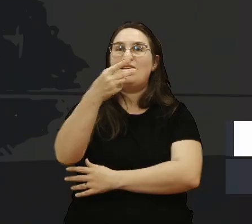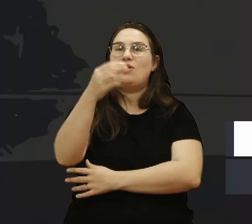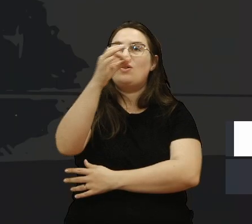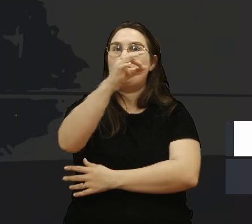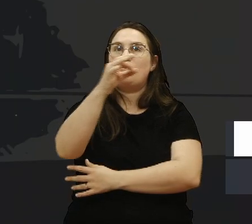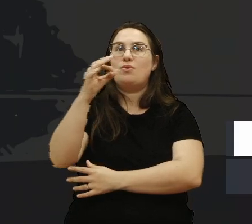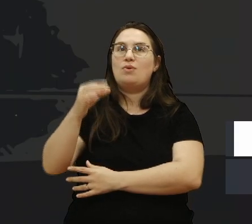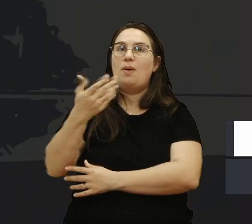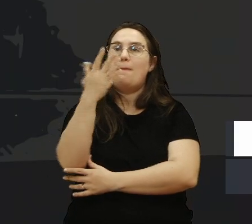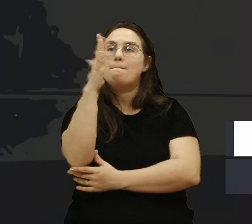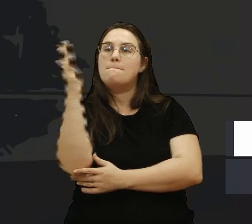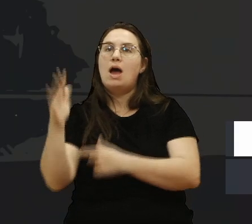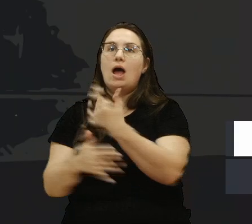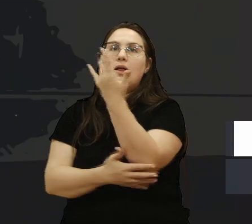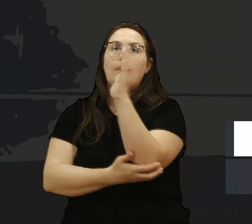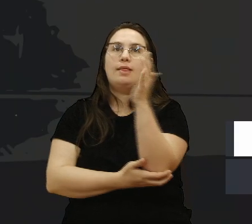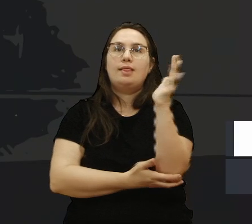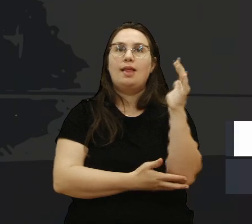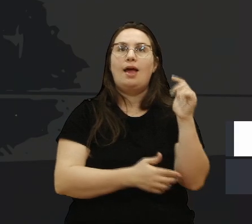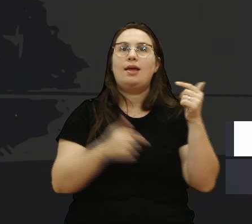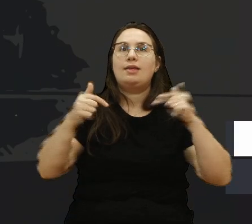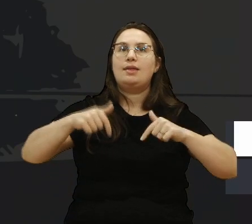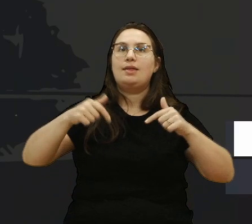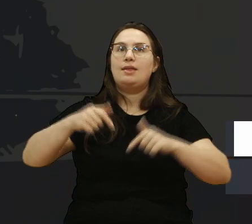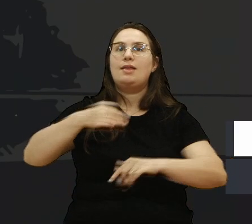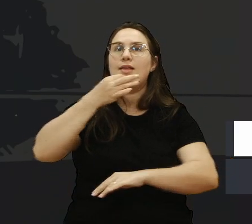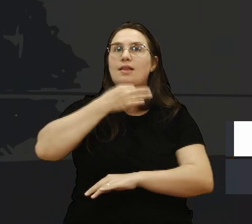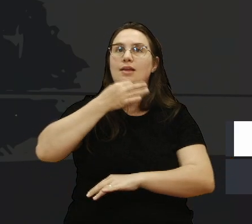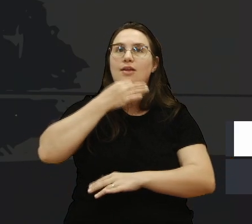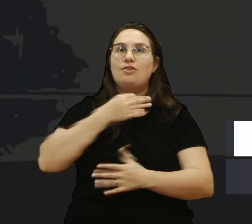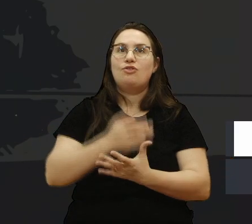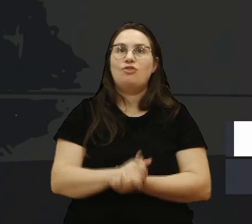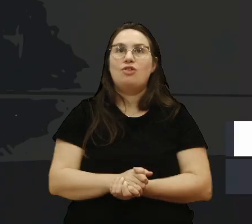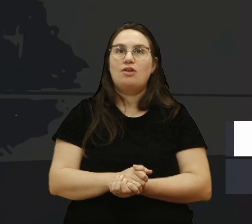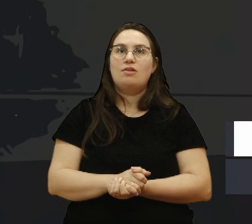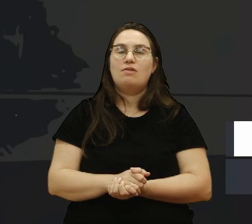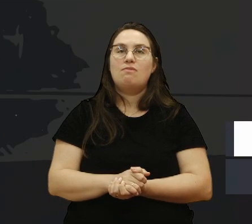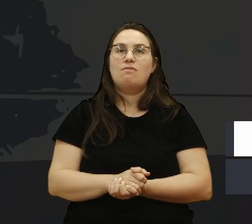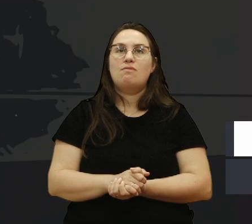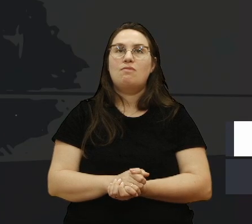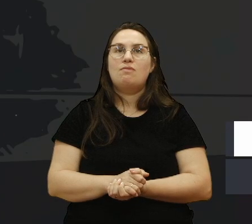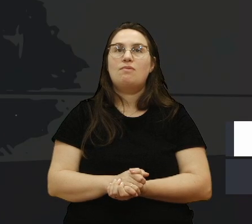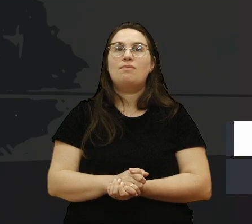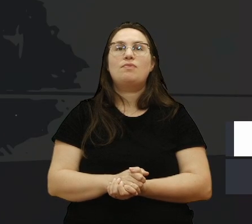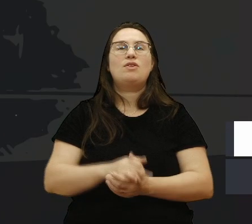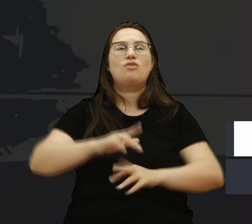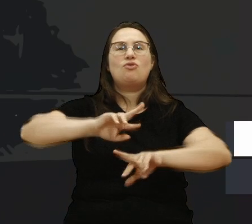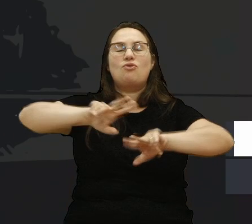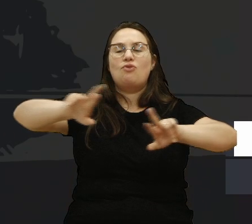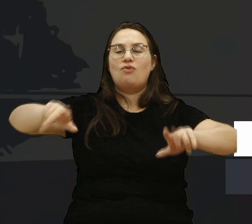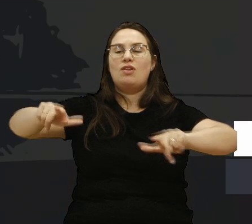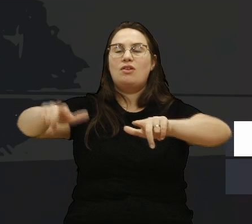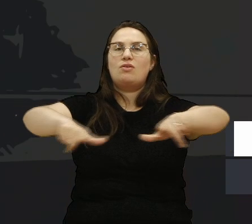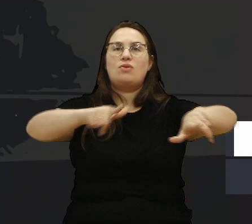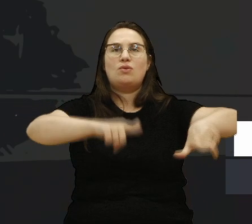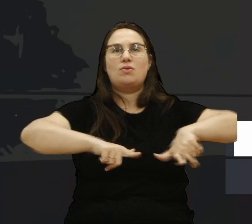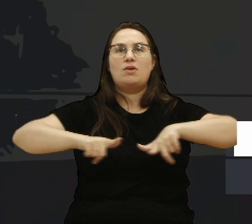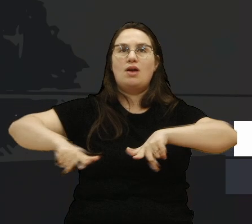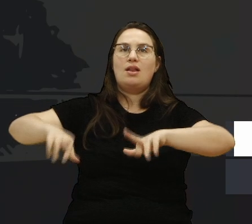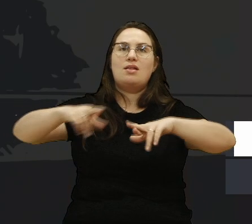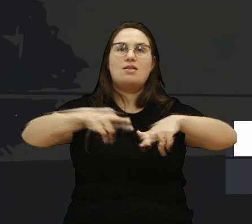32% mais mata nativa hoje que nos anos 70. Em diversos quadrantes da nossa